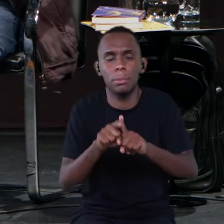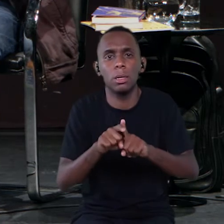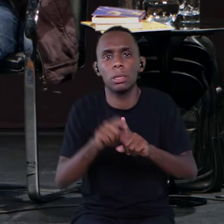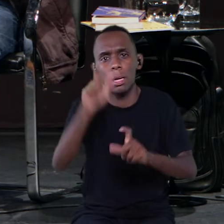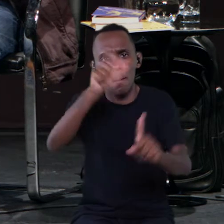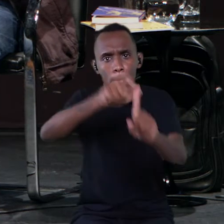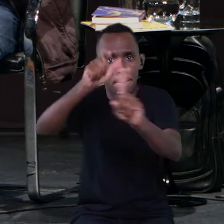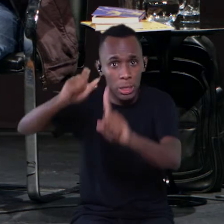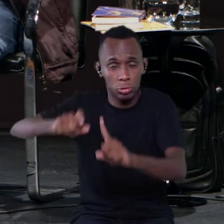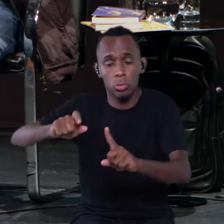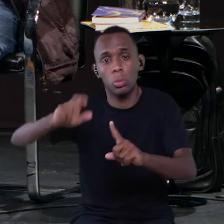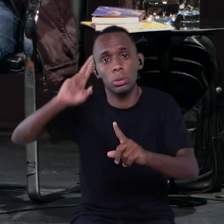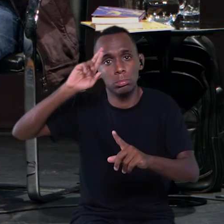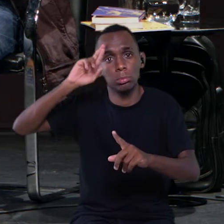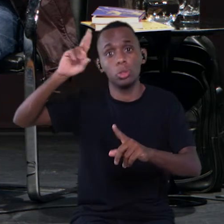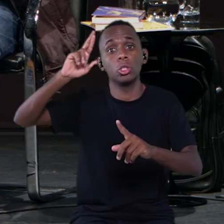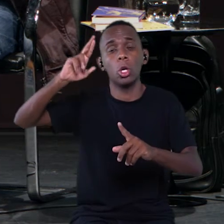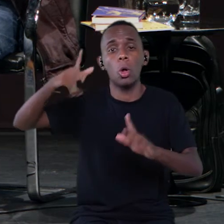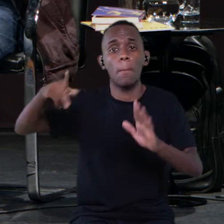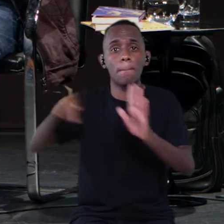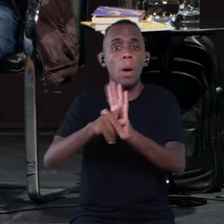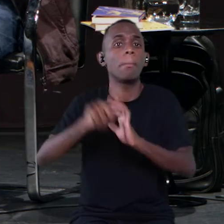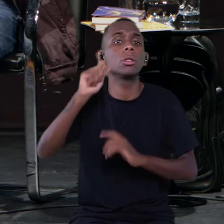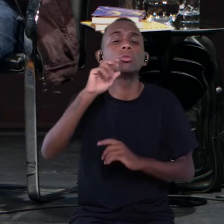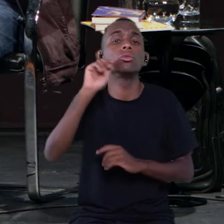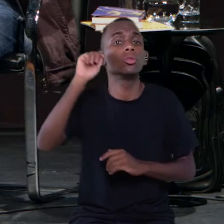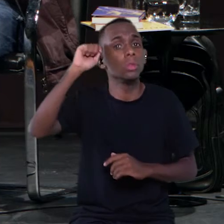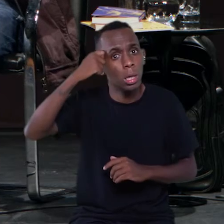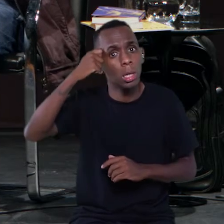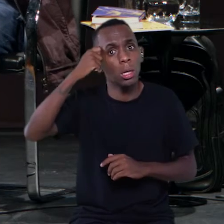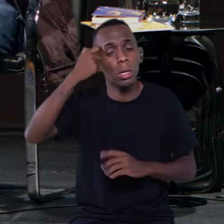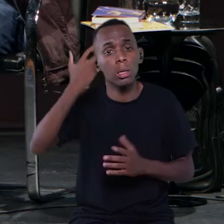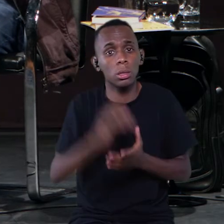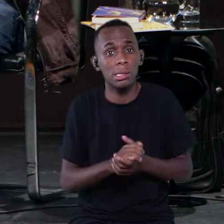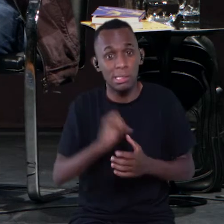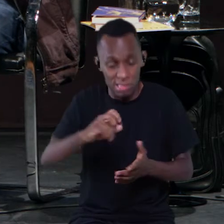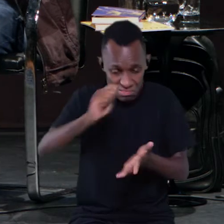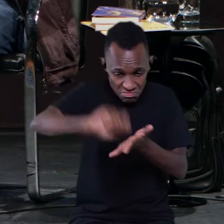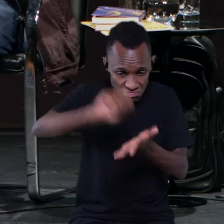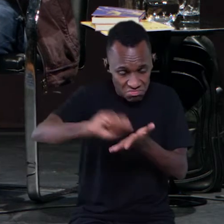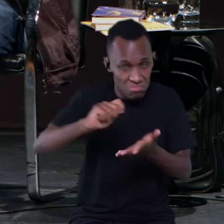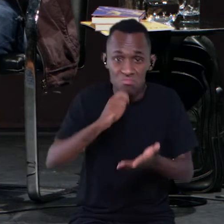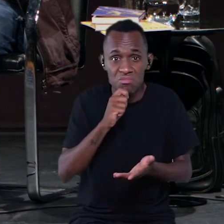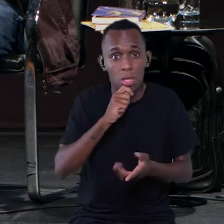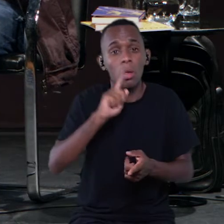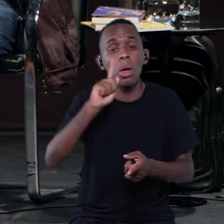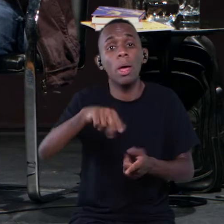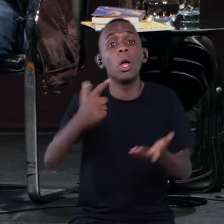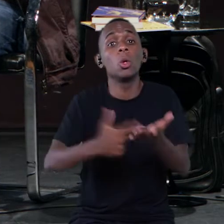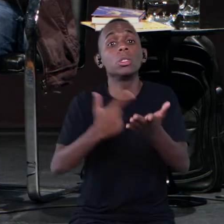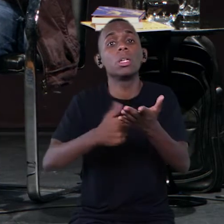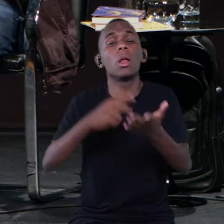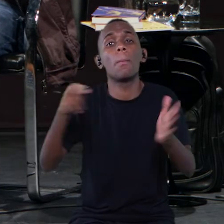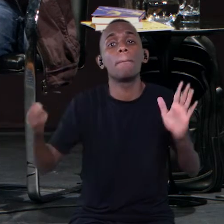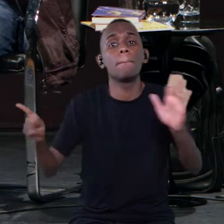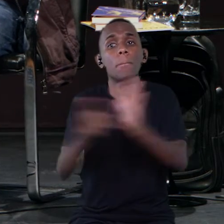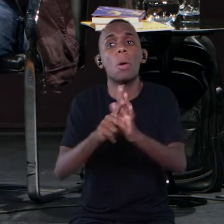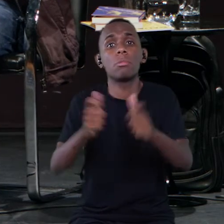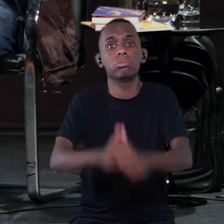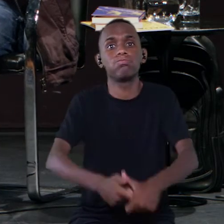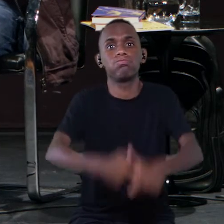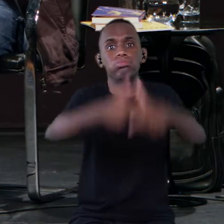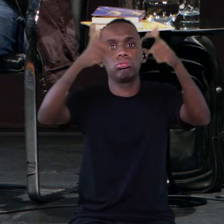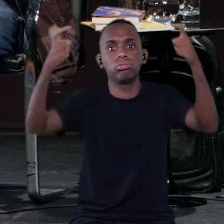autorias negras, essas pessoas estão escrevendo desde sempre. Se não estão fazendo a literatura escrita, estão fazendo aquela literatura expandida da qual eu